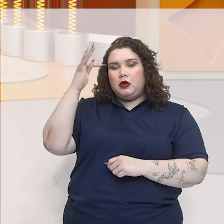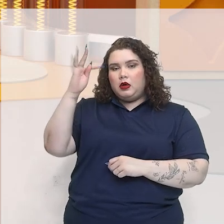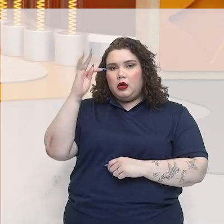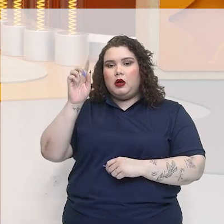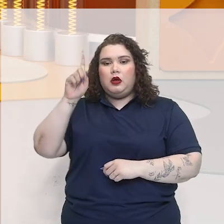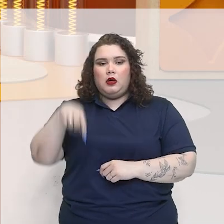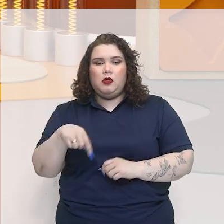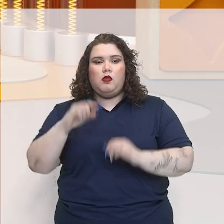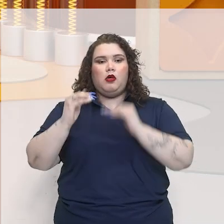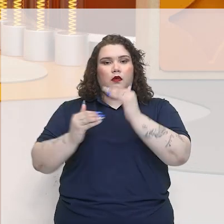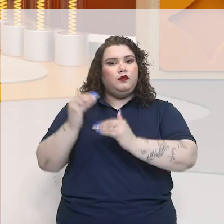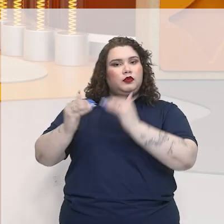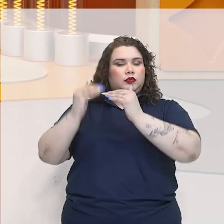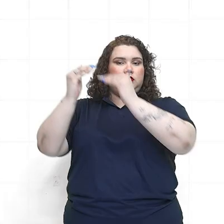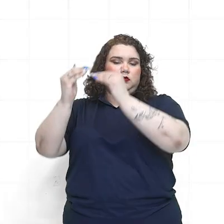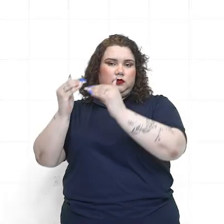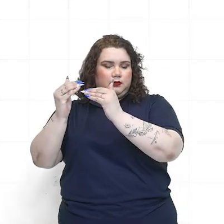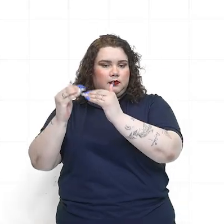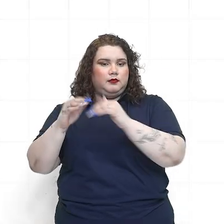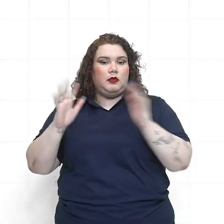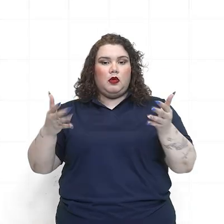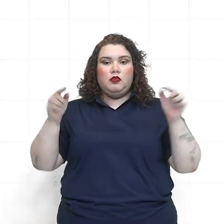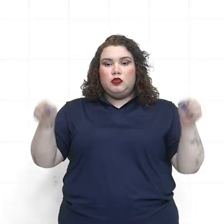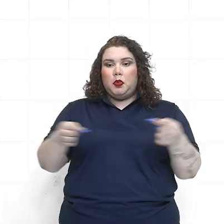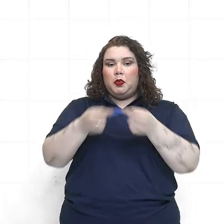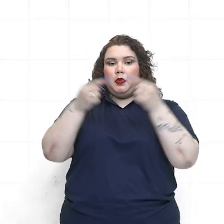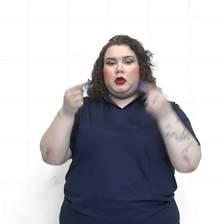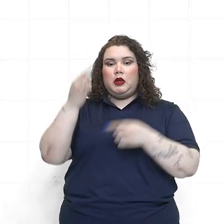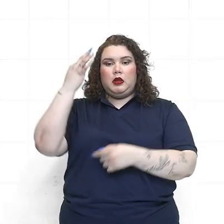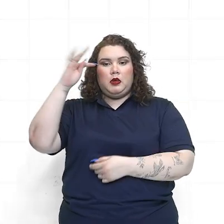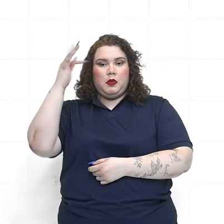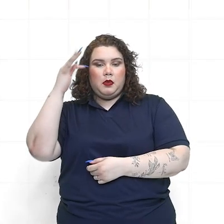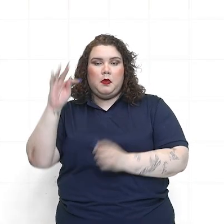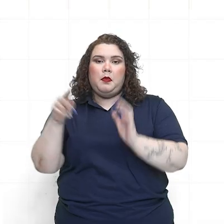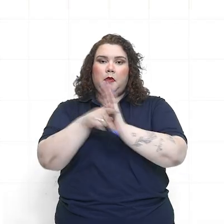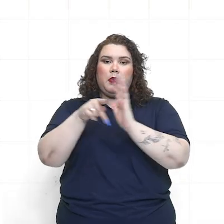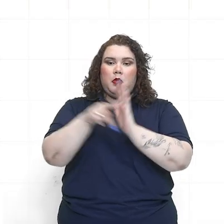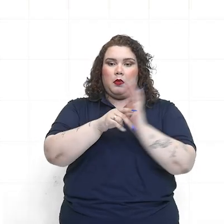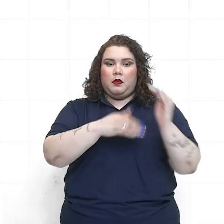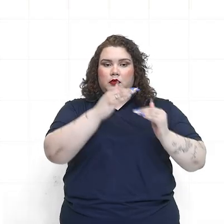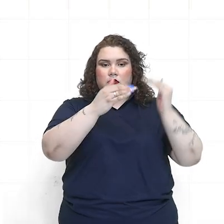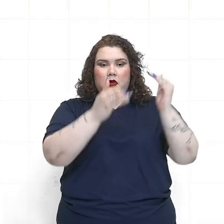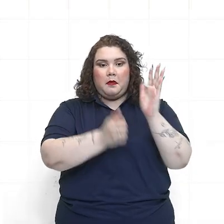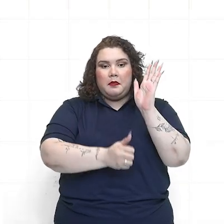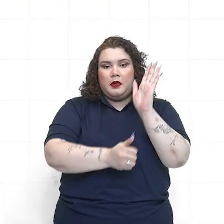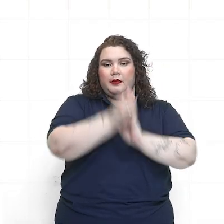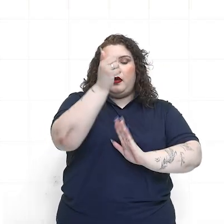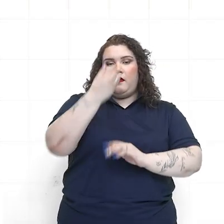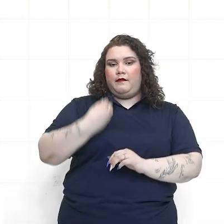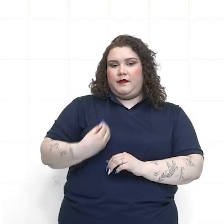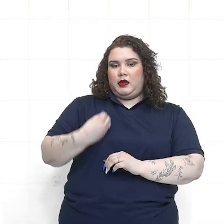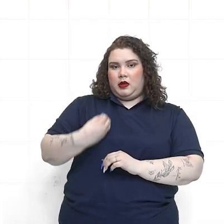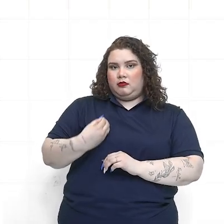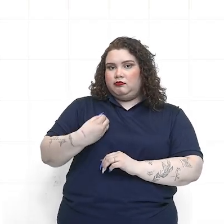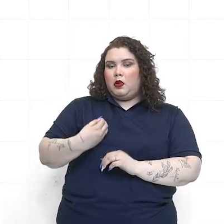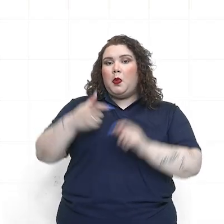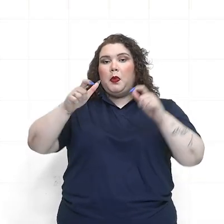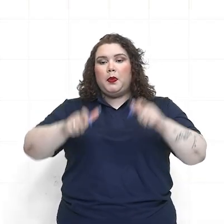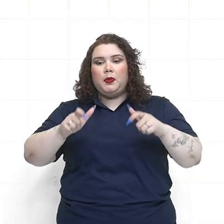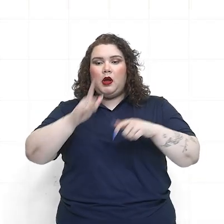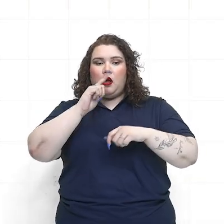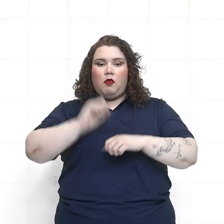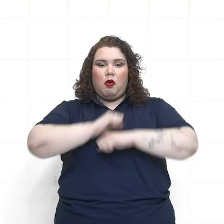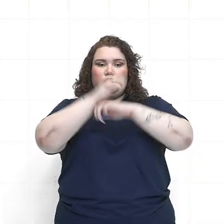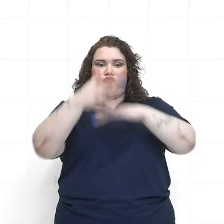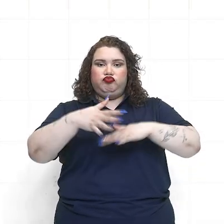teoria evolucionista. E, de acordo com a teoria da evolução, as primeiras formas de vida surgiram nos